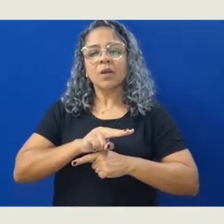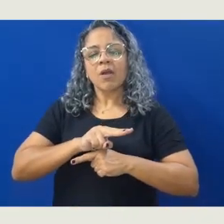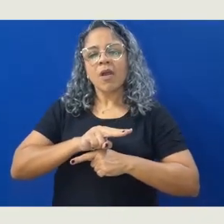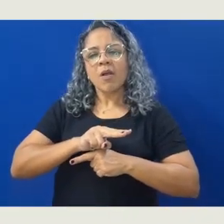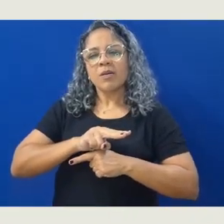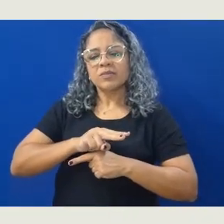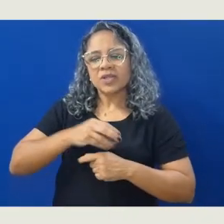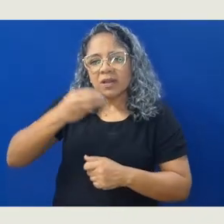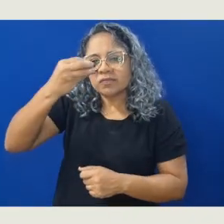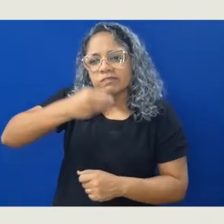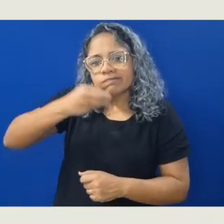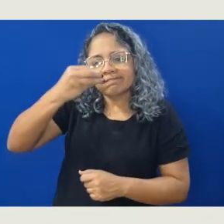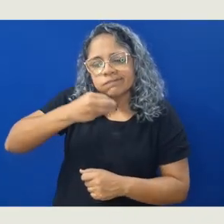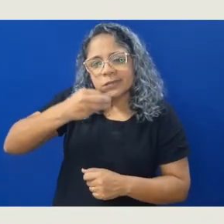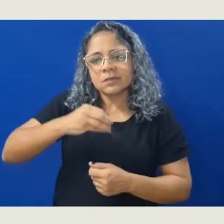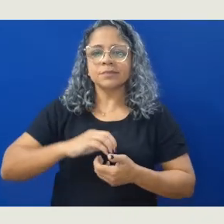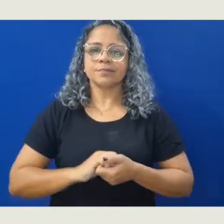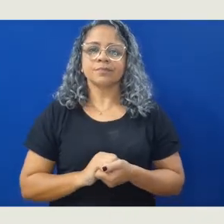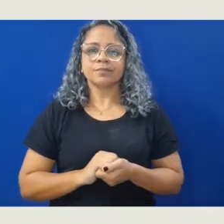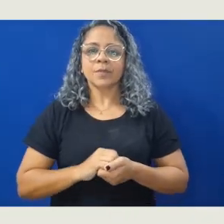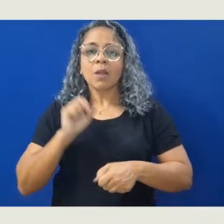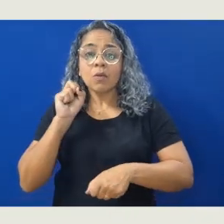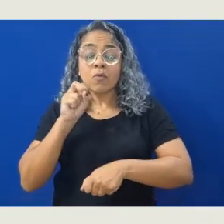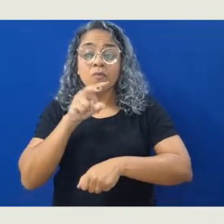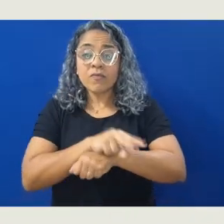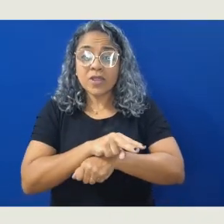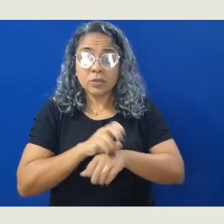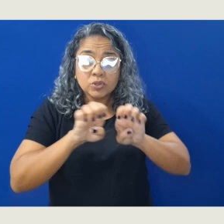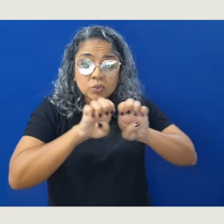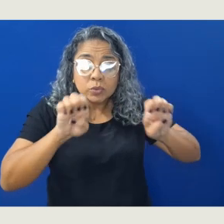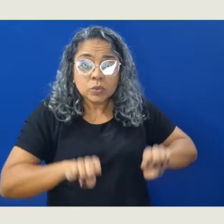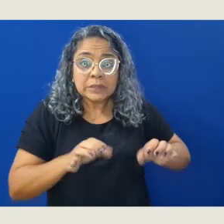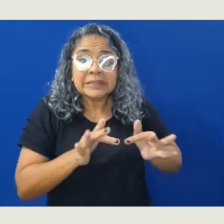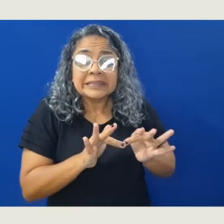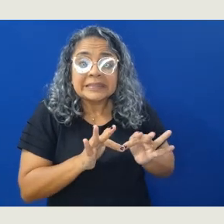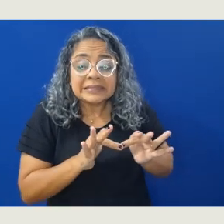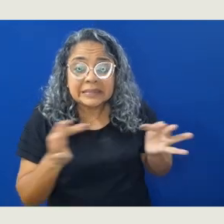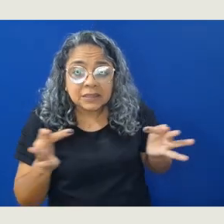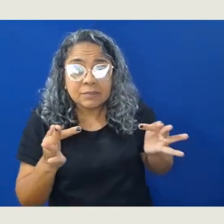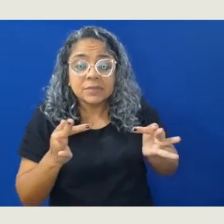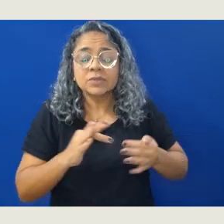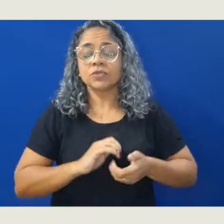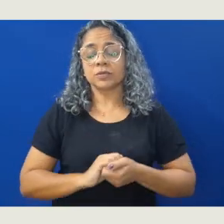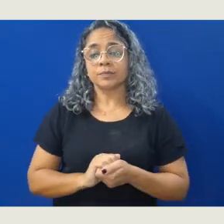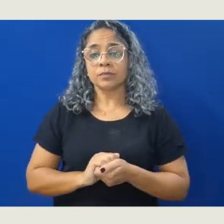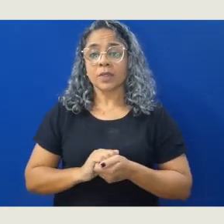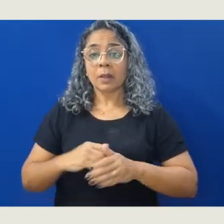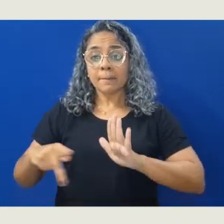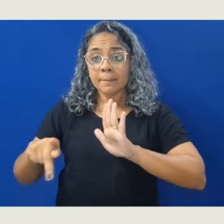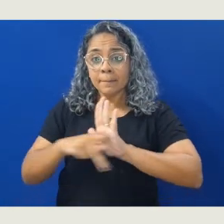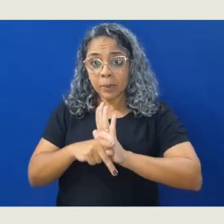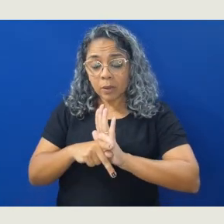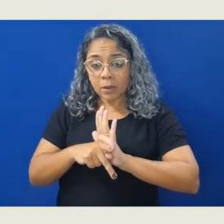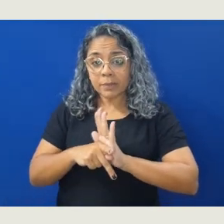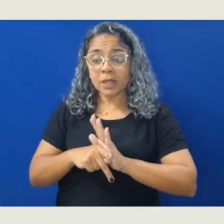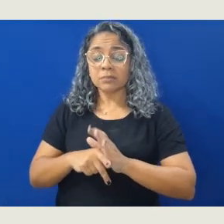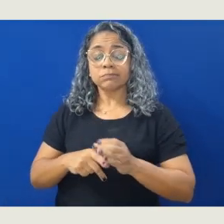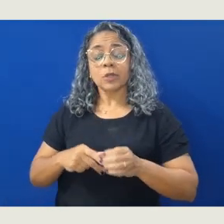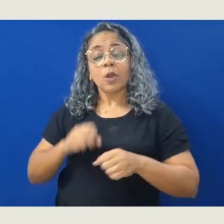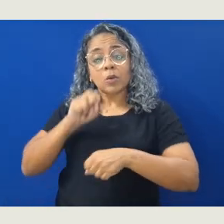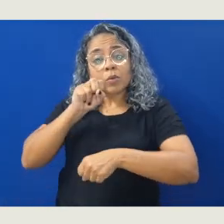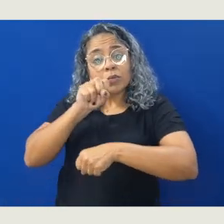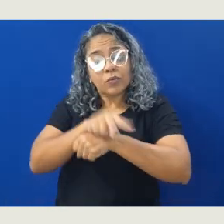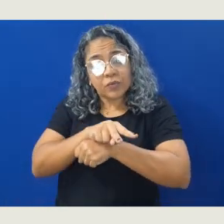pelo vírus HIV. O vírus é uma estrutura muito simples, formado por um envelope viral que